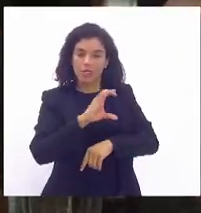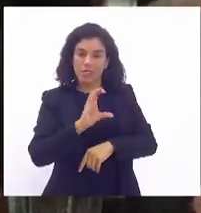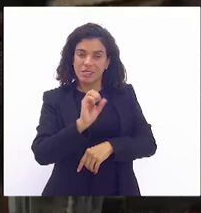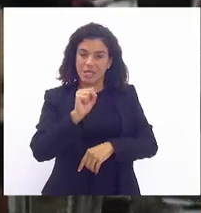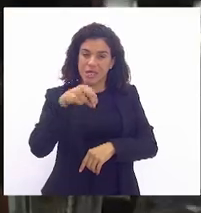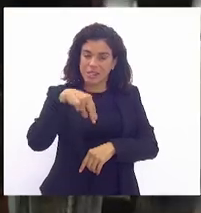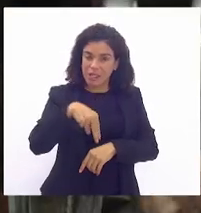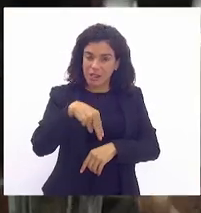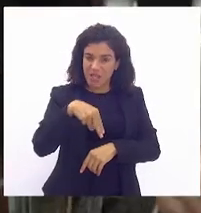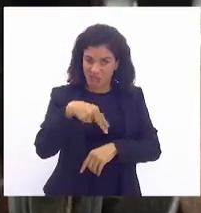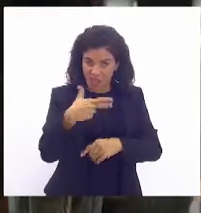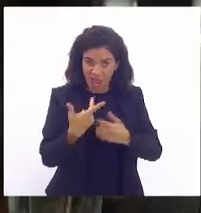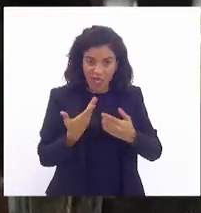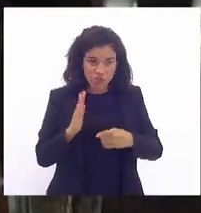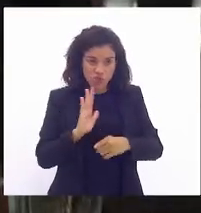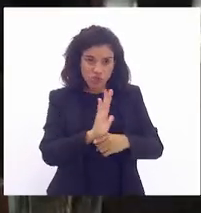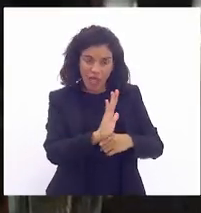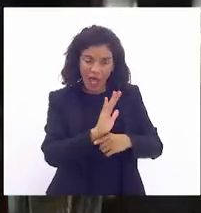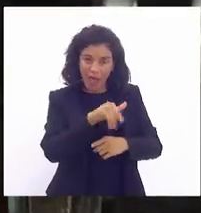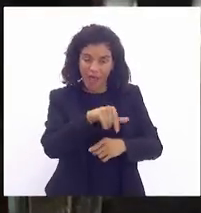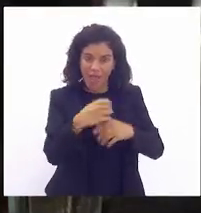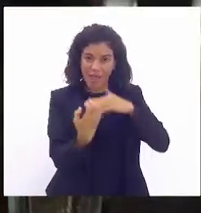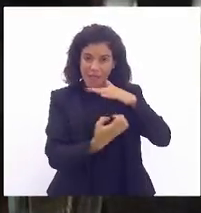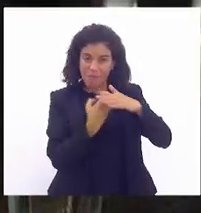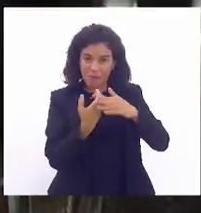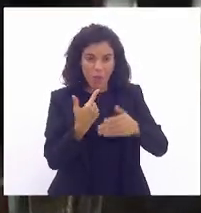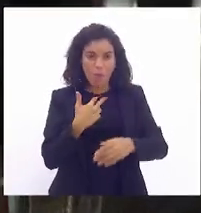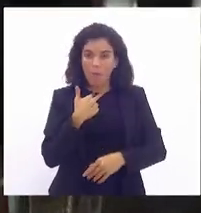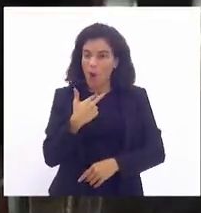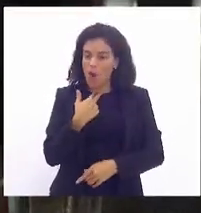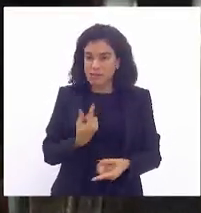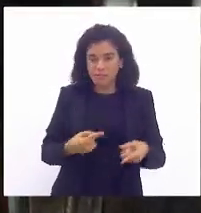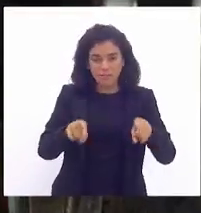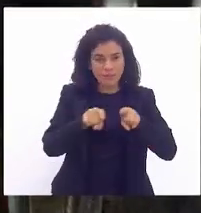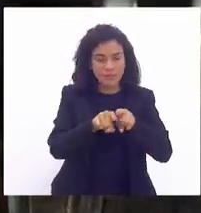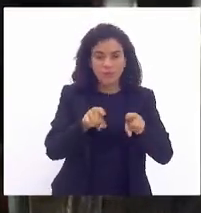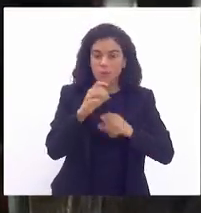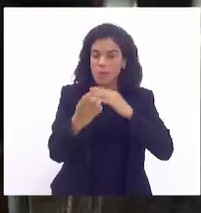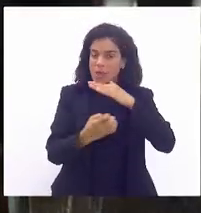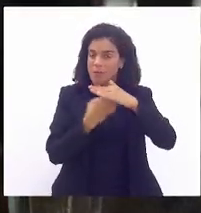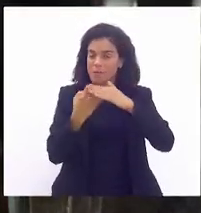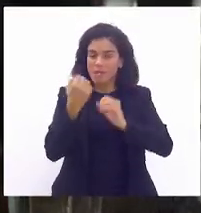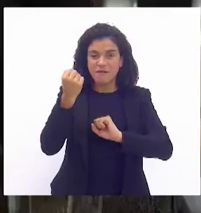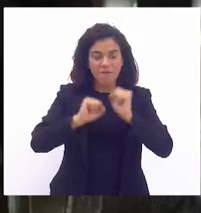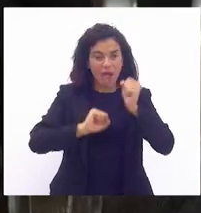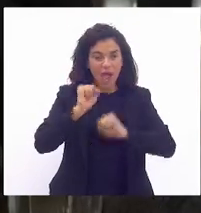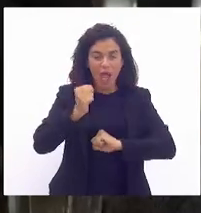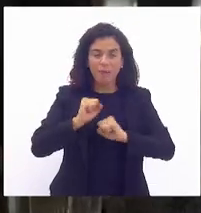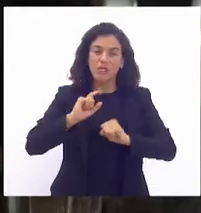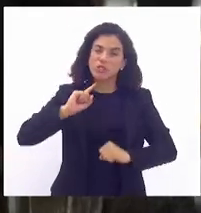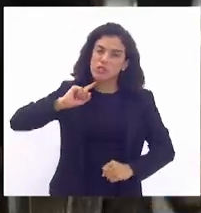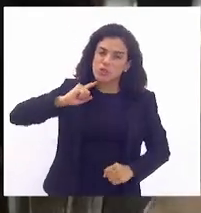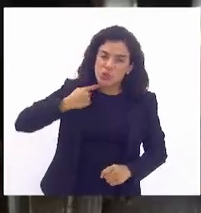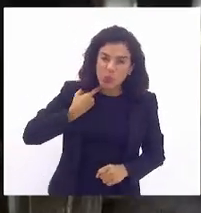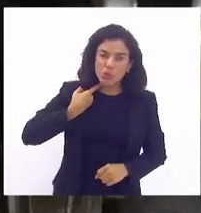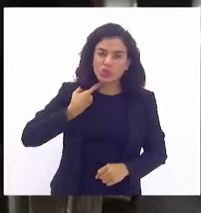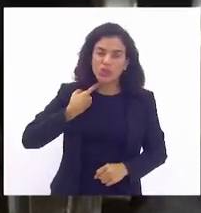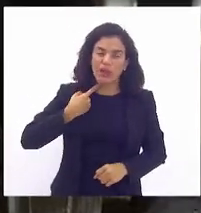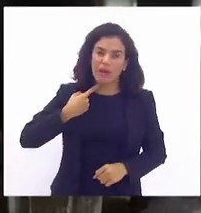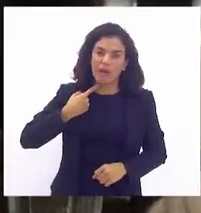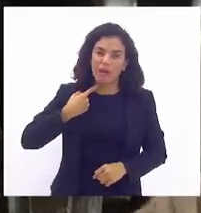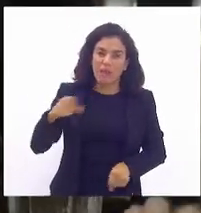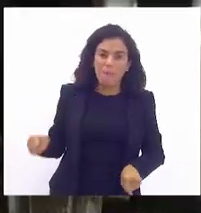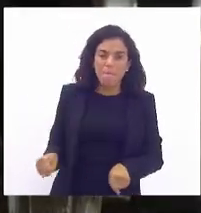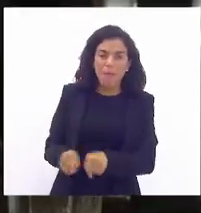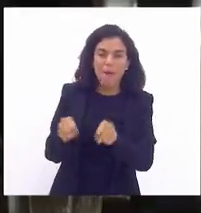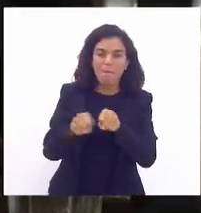fomentar, não deve comprar, não deve ser parceira de uma empresa poluidora que vem trazendo dificuldade há vários e